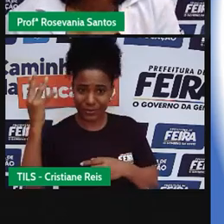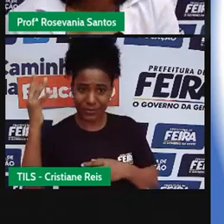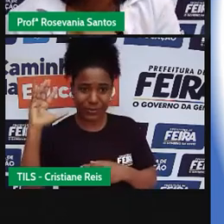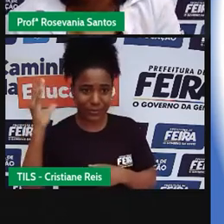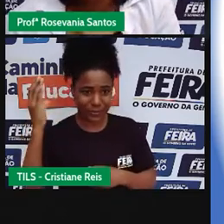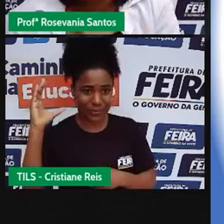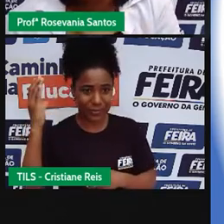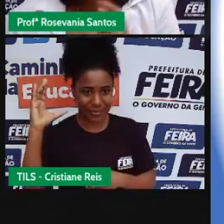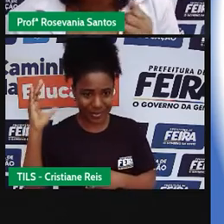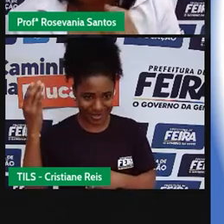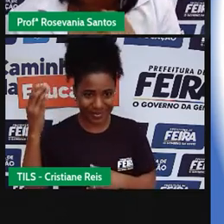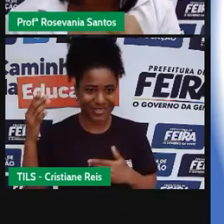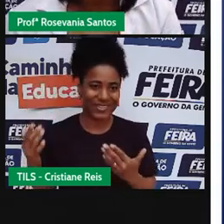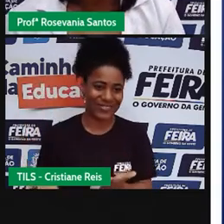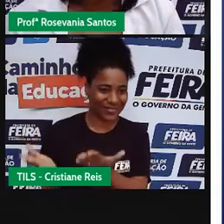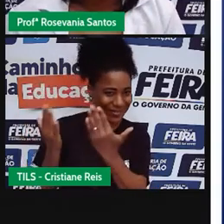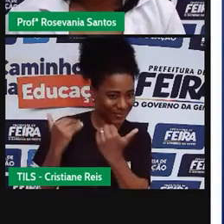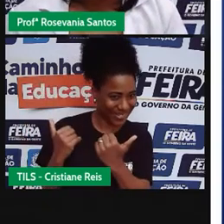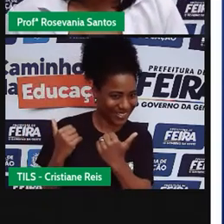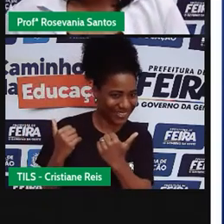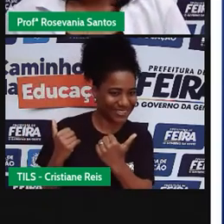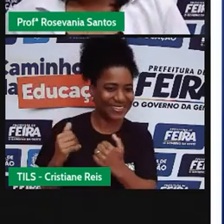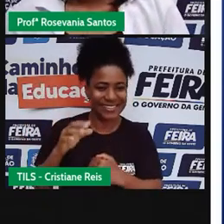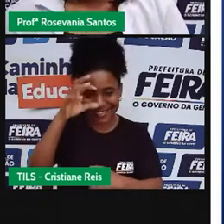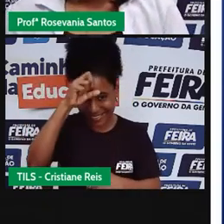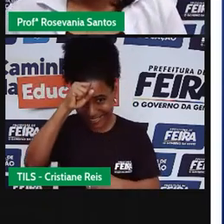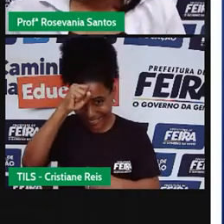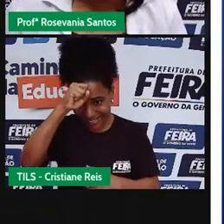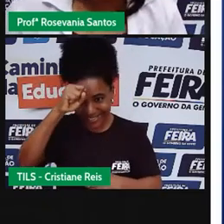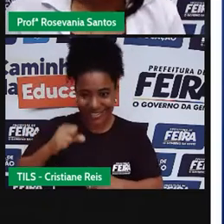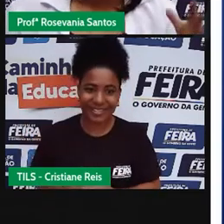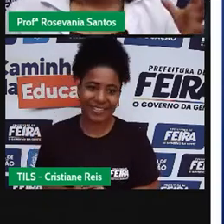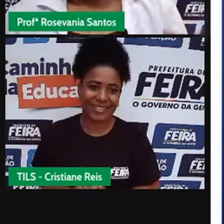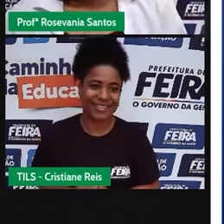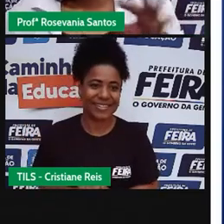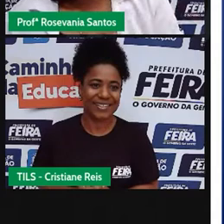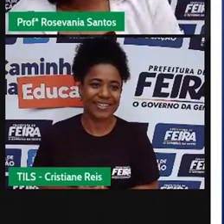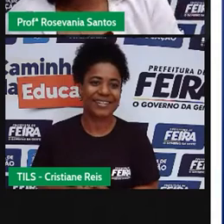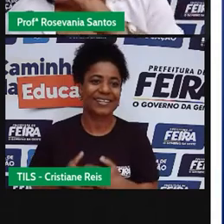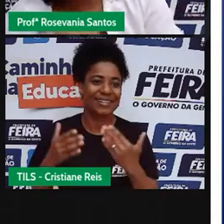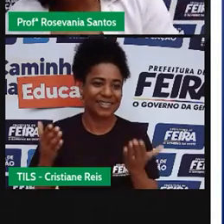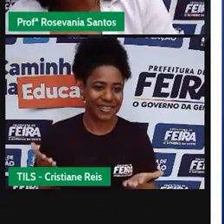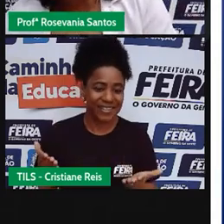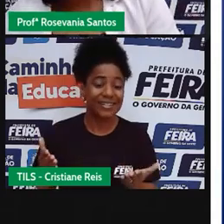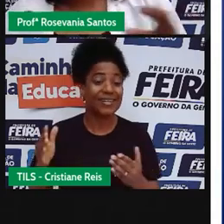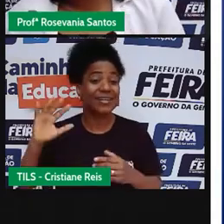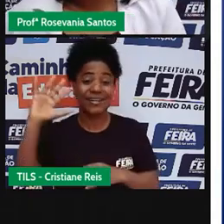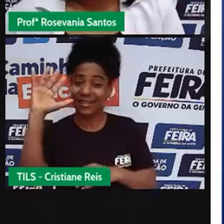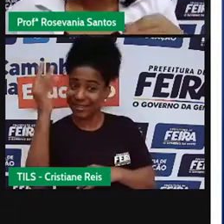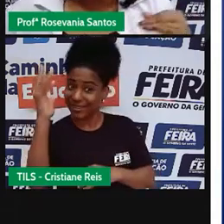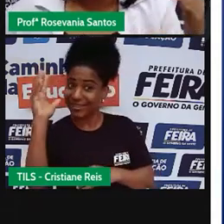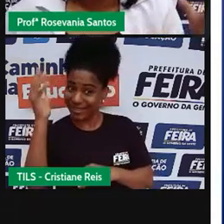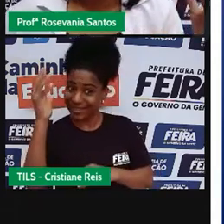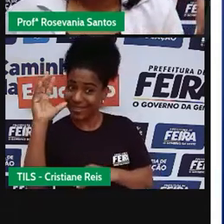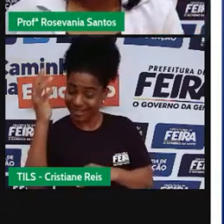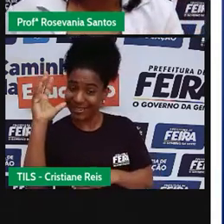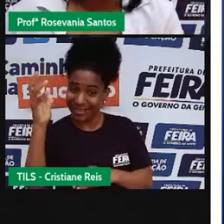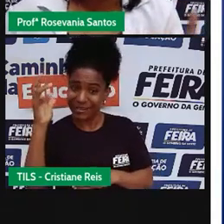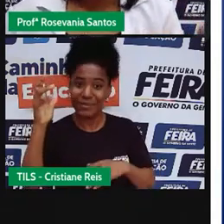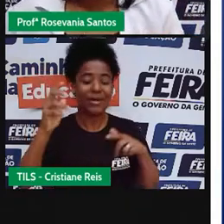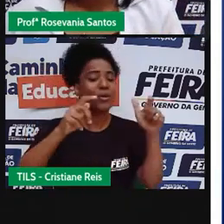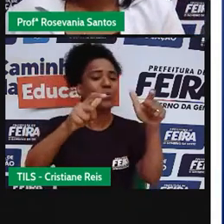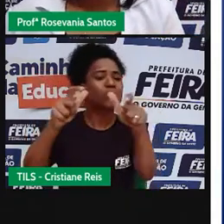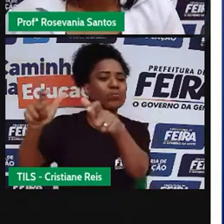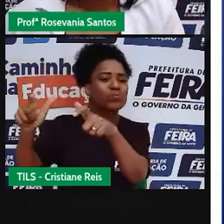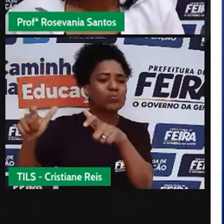Sejam bem-vindos para a nossa aula. Vamos lá? Bom, não dá para falar de clima sem localizar